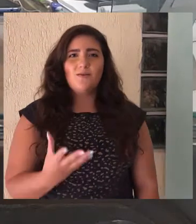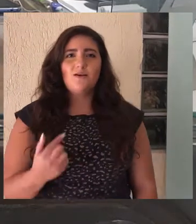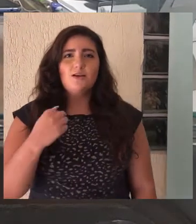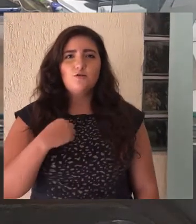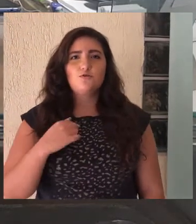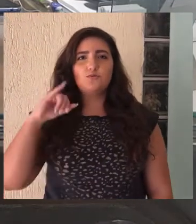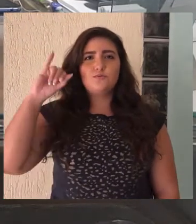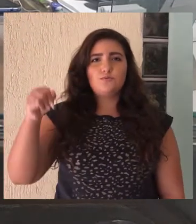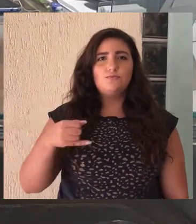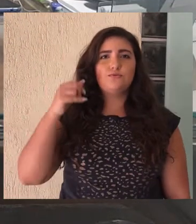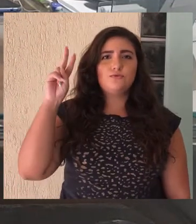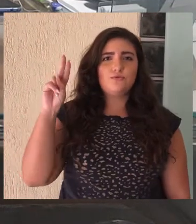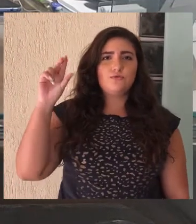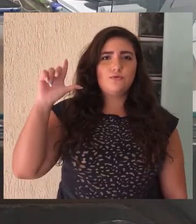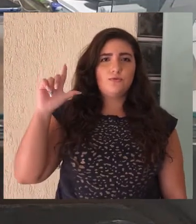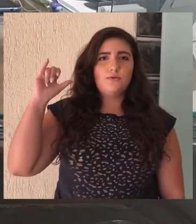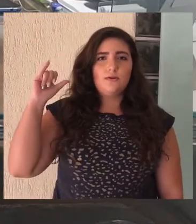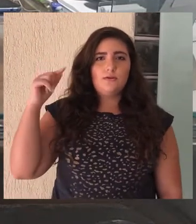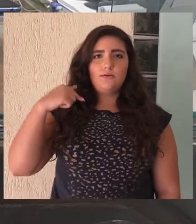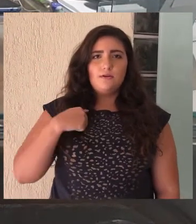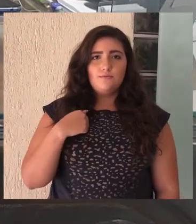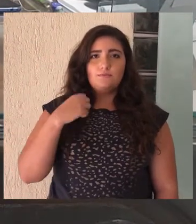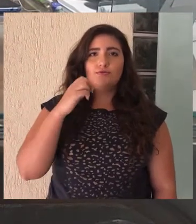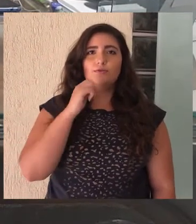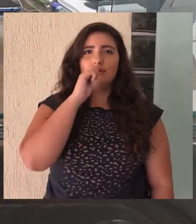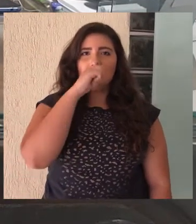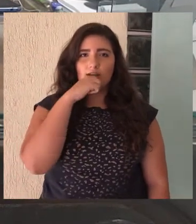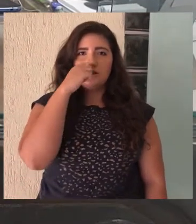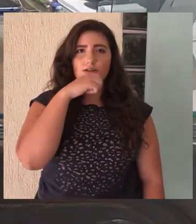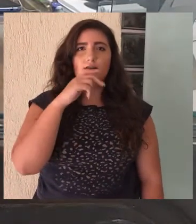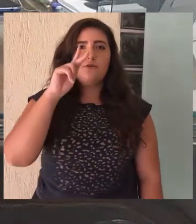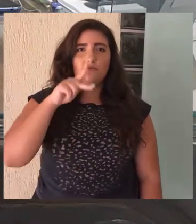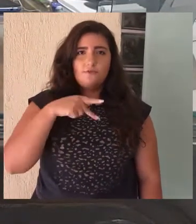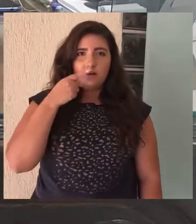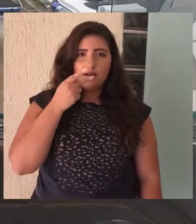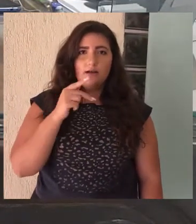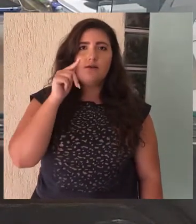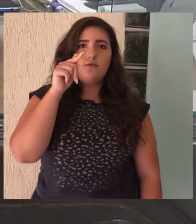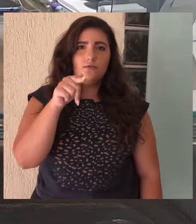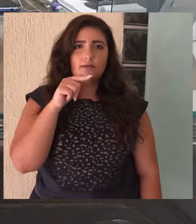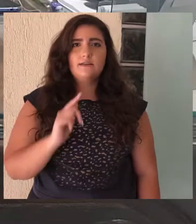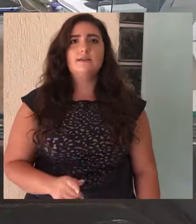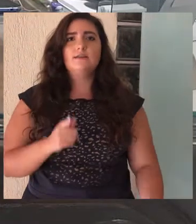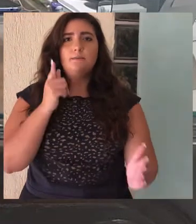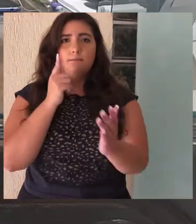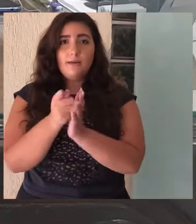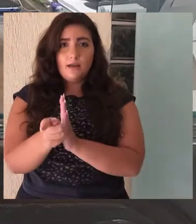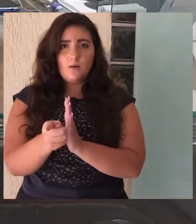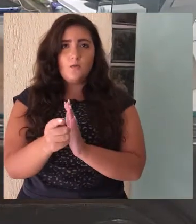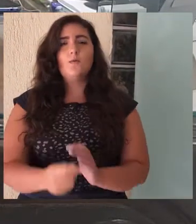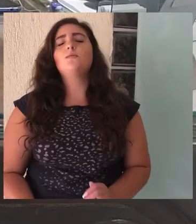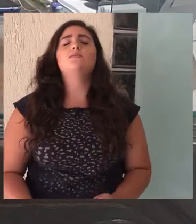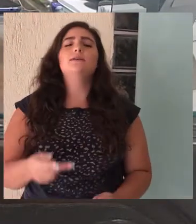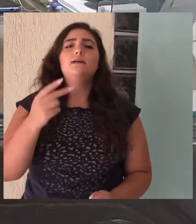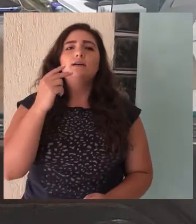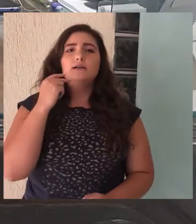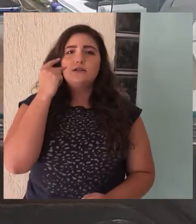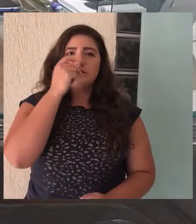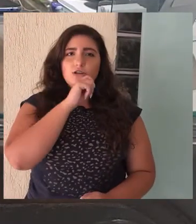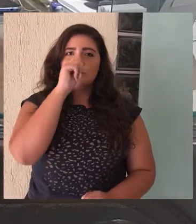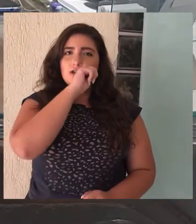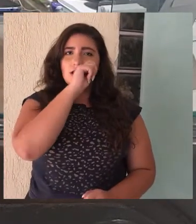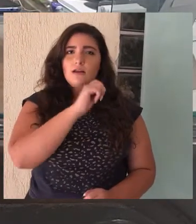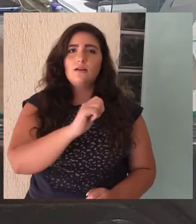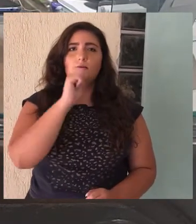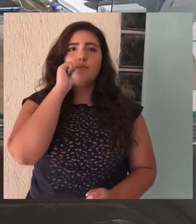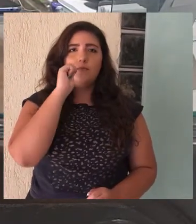Boa tarde, eu sou o Dr. Júlio, sou dentista e eu venho aqui para tentar esclarecer vocês sobre algumas